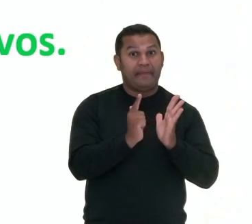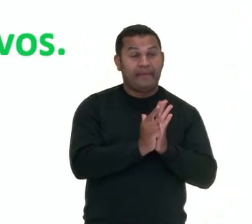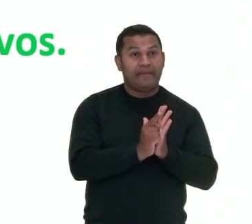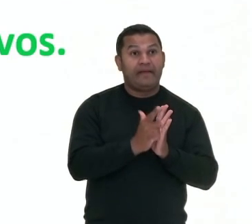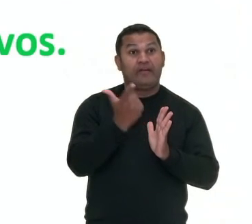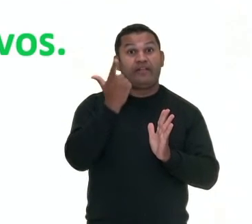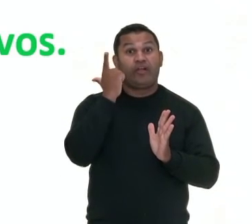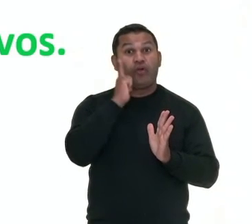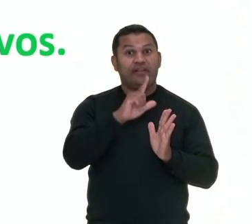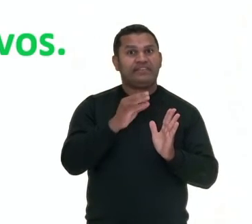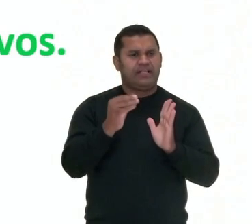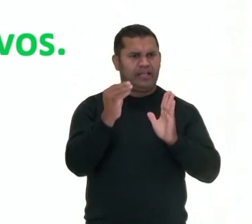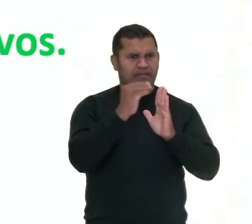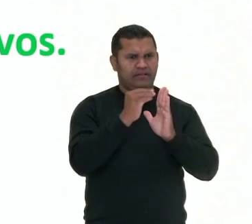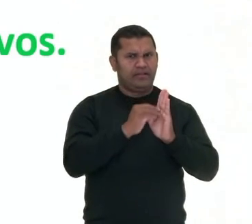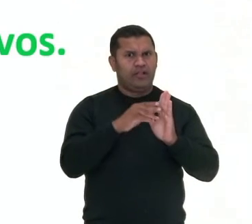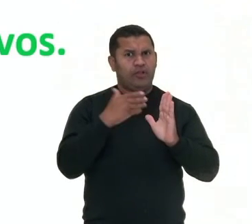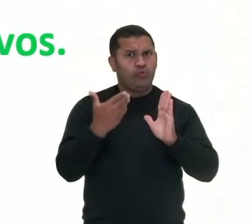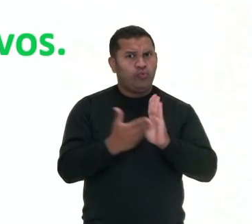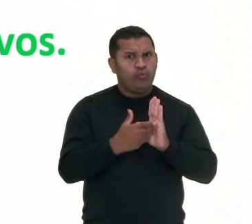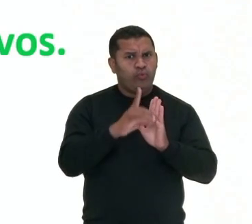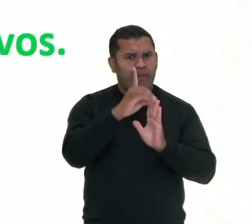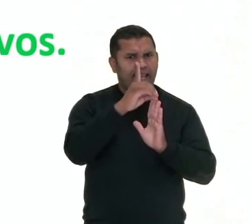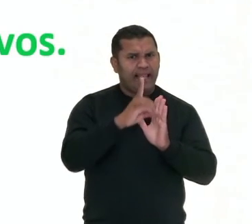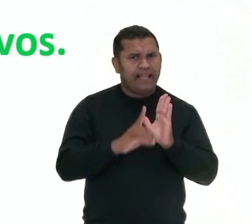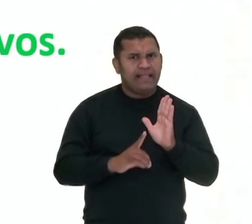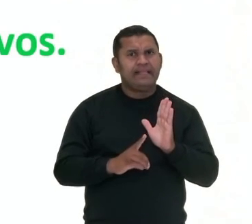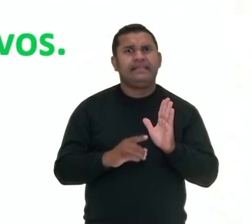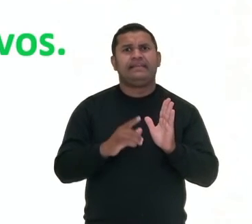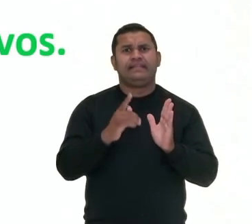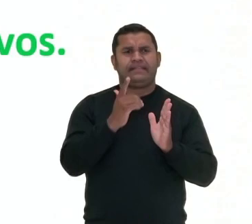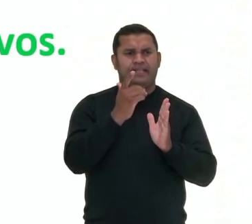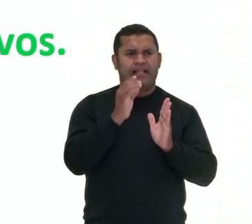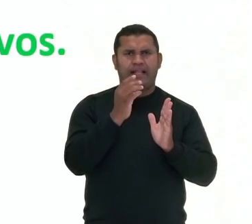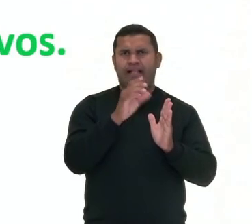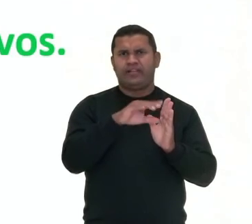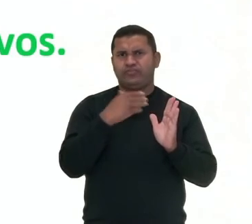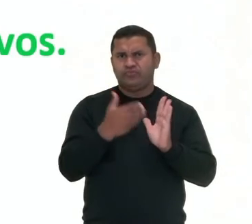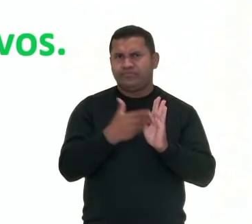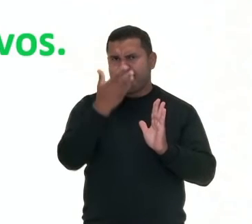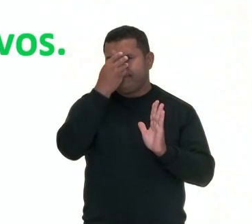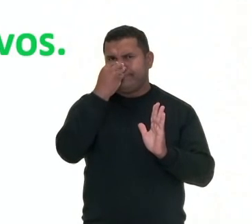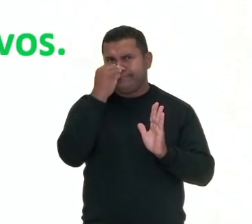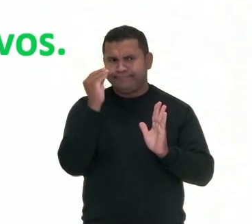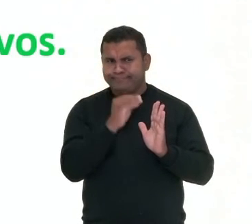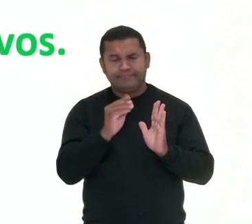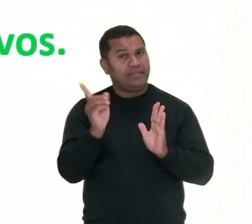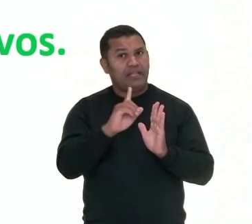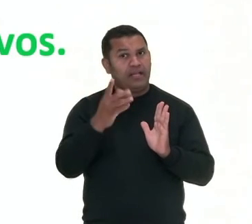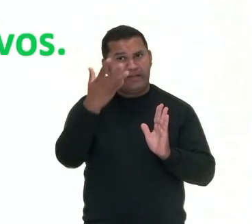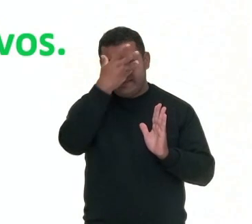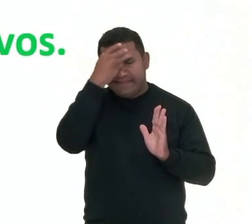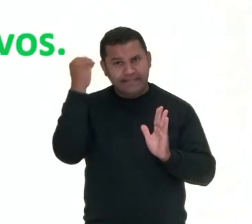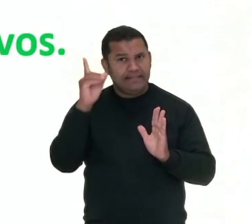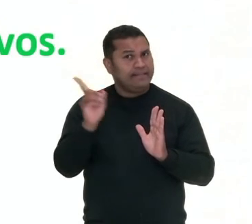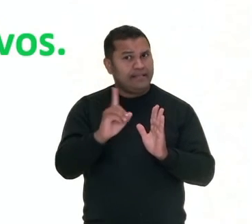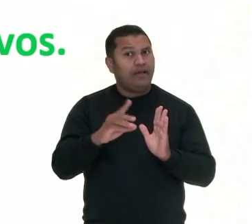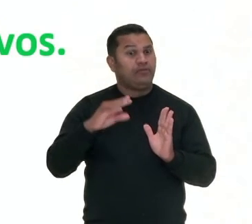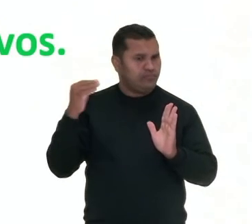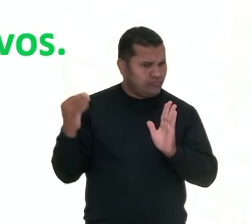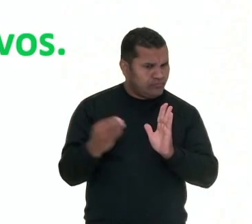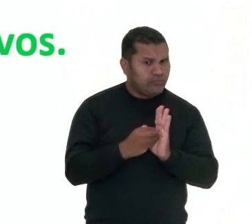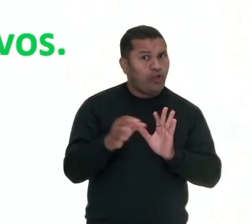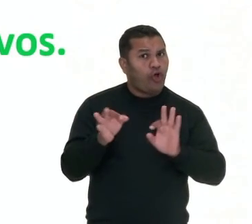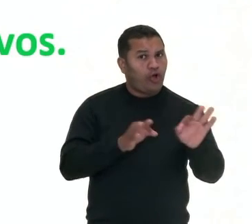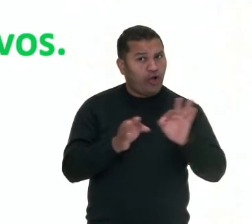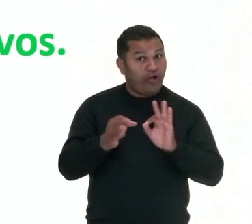as listas a seu favor, não ignore os detalhes. Tenha uma agenda organizada, planeje mensalmente, fique de